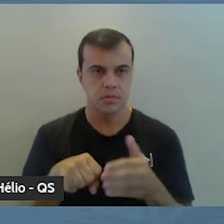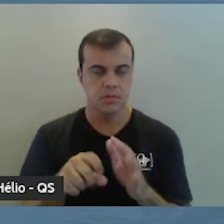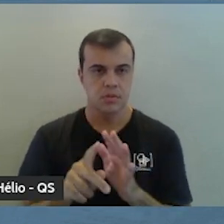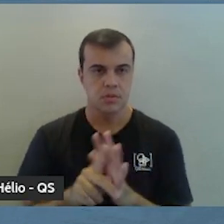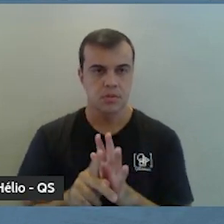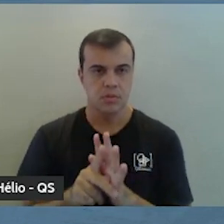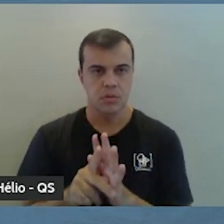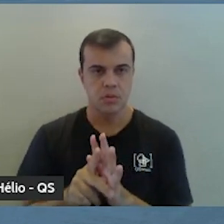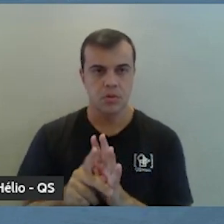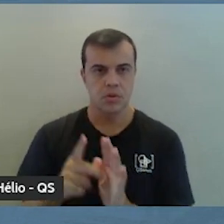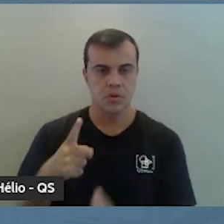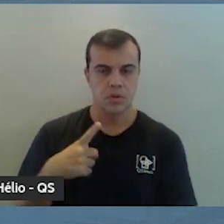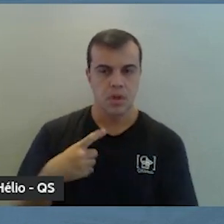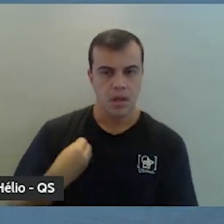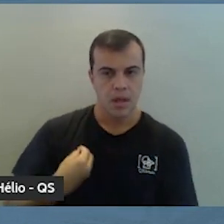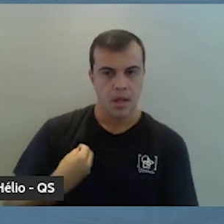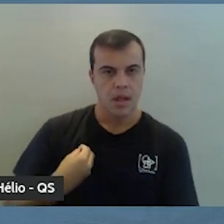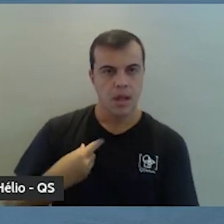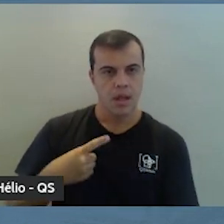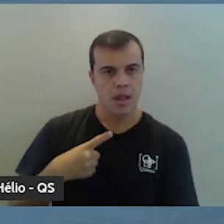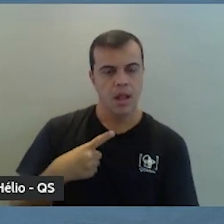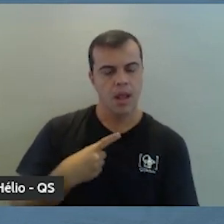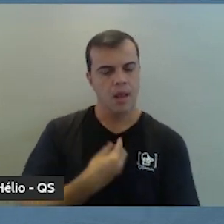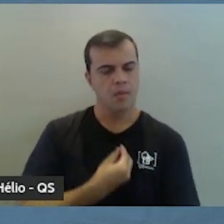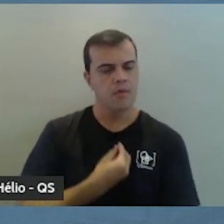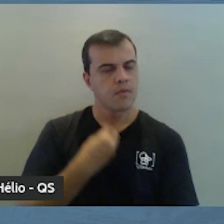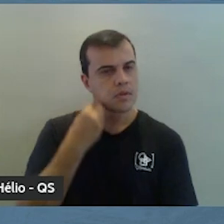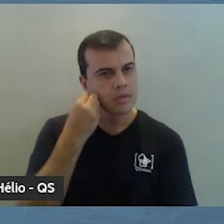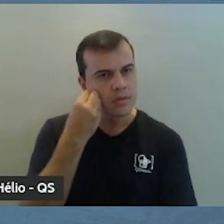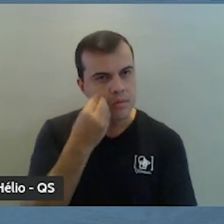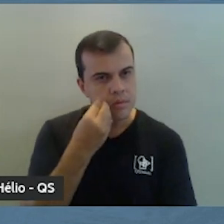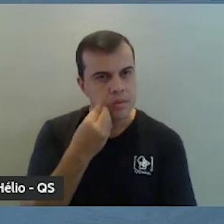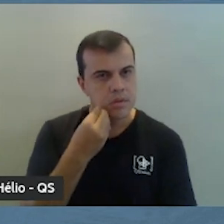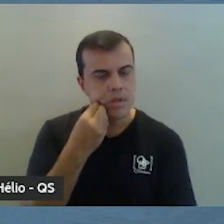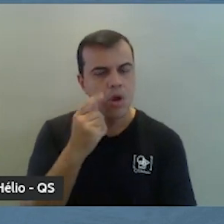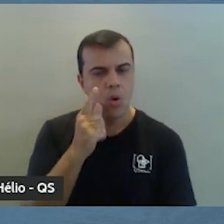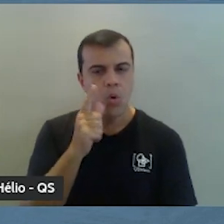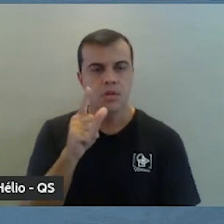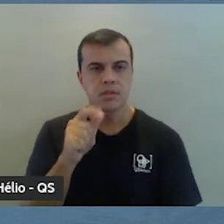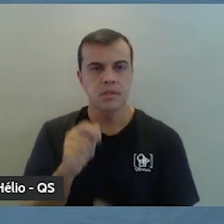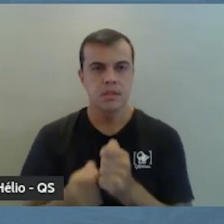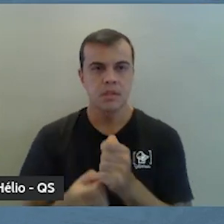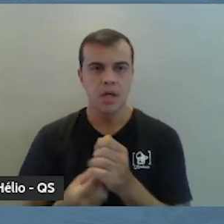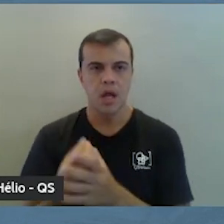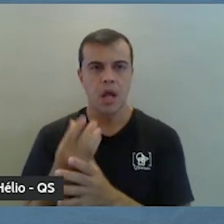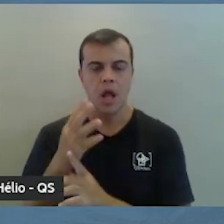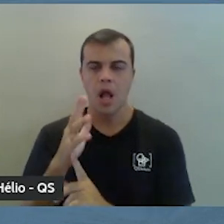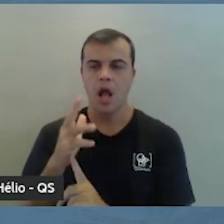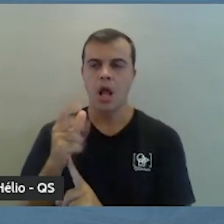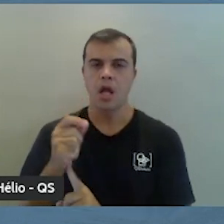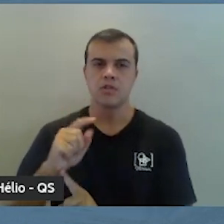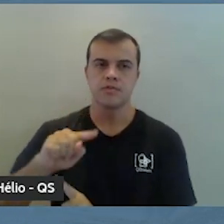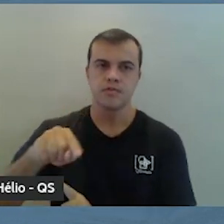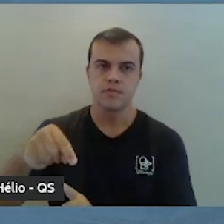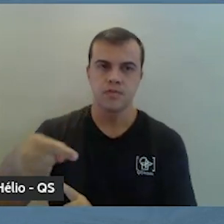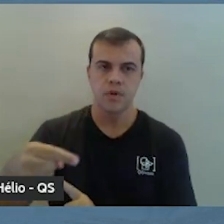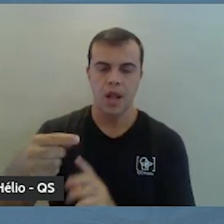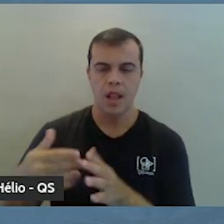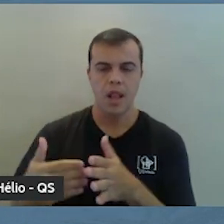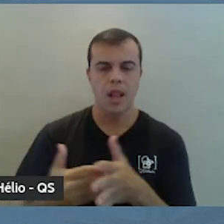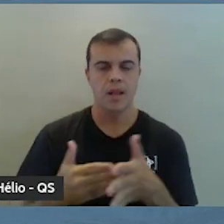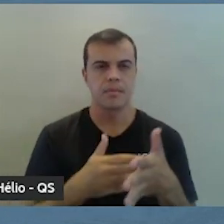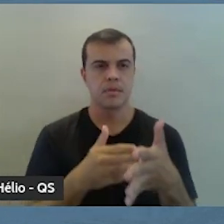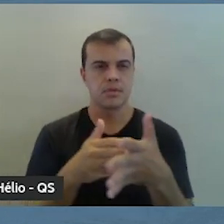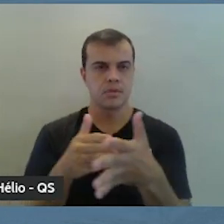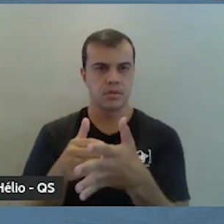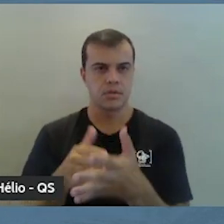o caminho para ter uma vivência, para que consiga produzir arte fora desses limites que